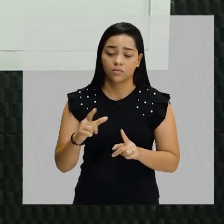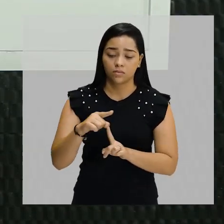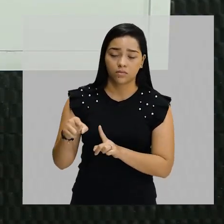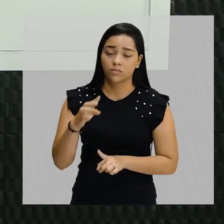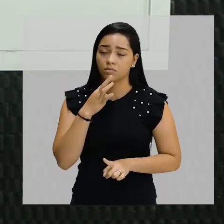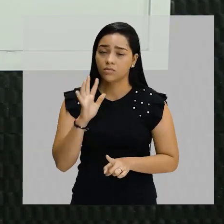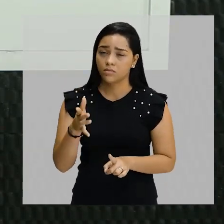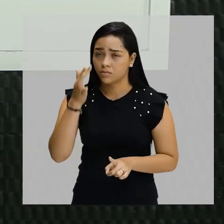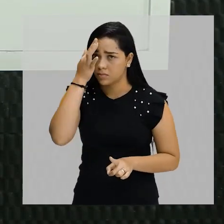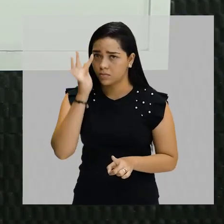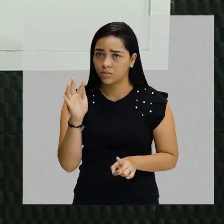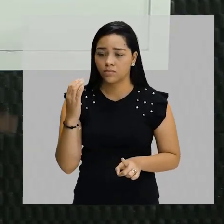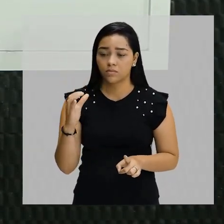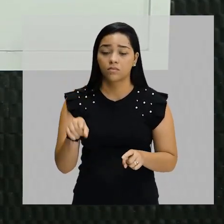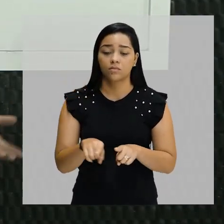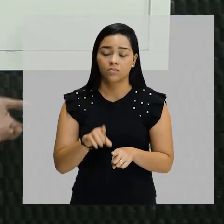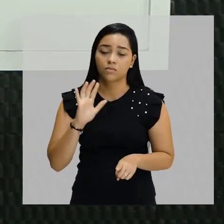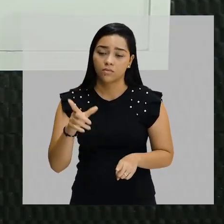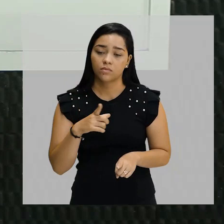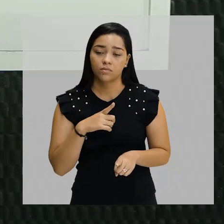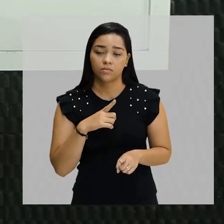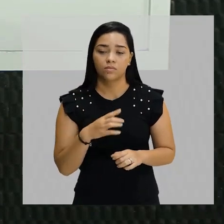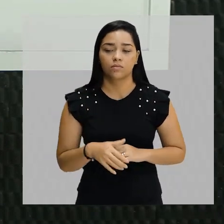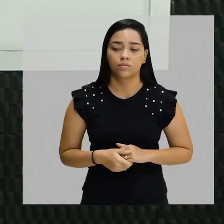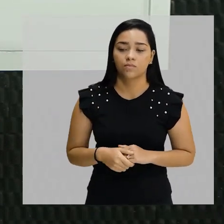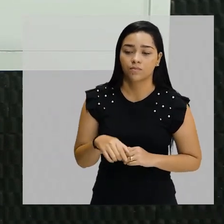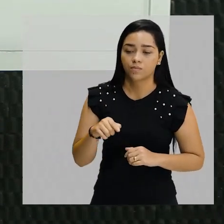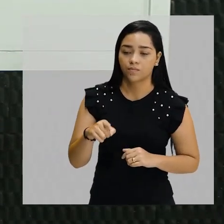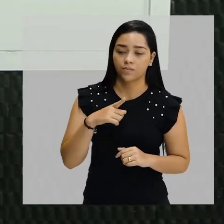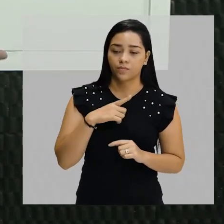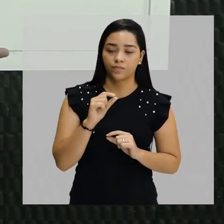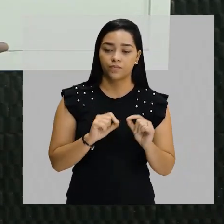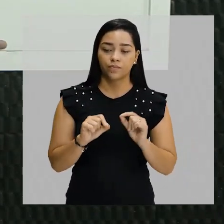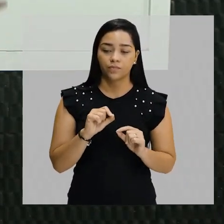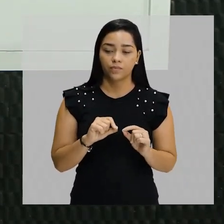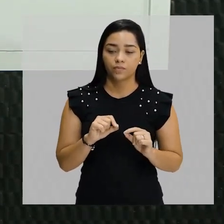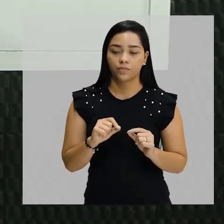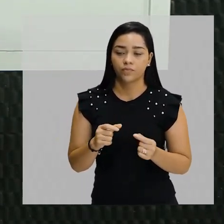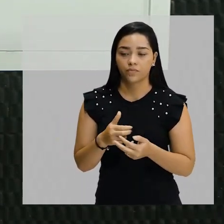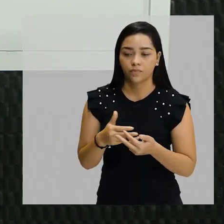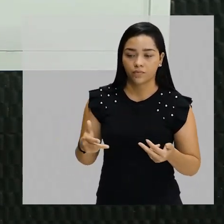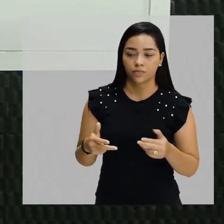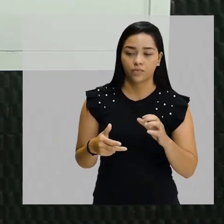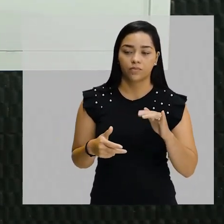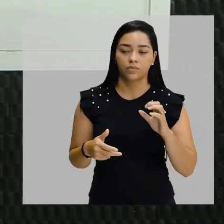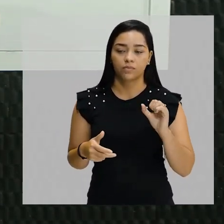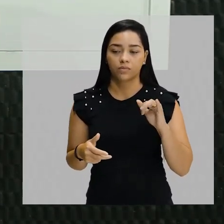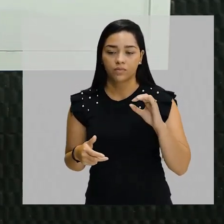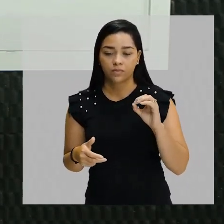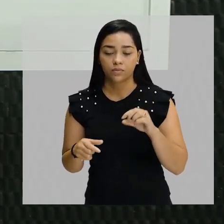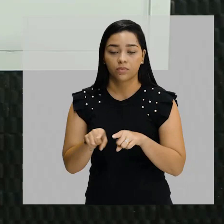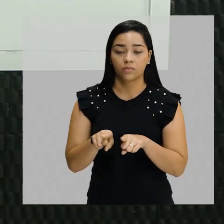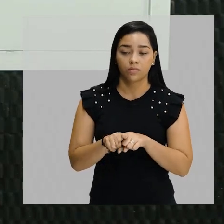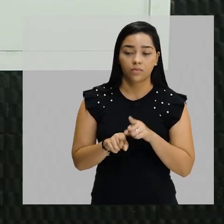como filosófico científico nós já temos ele estabelecido quando você pega as formas dogmatismo sexismo você também